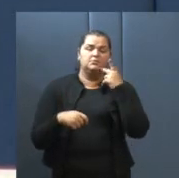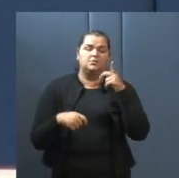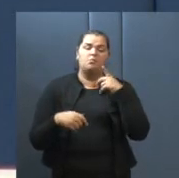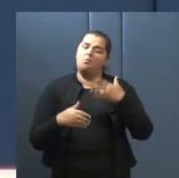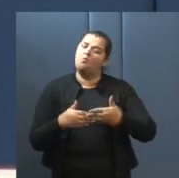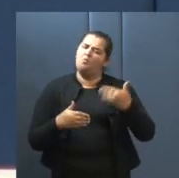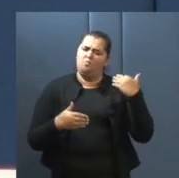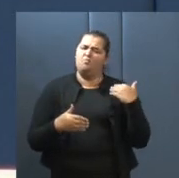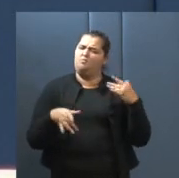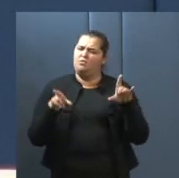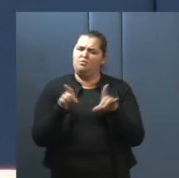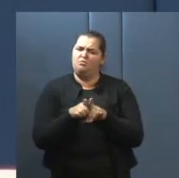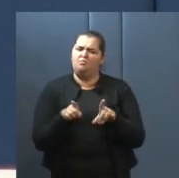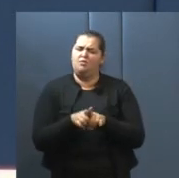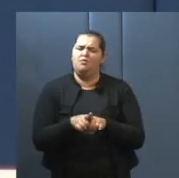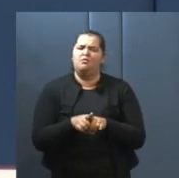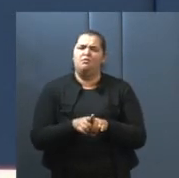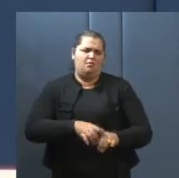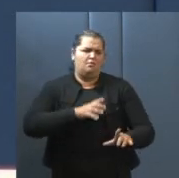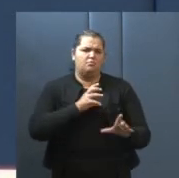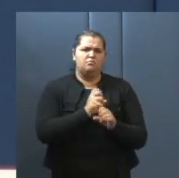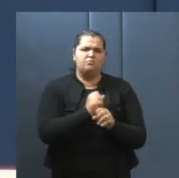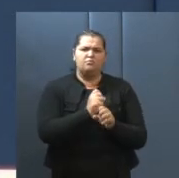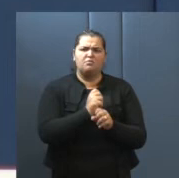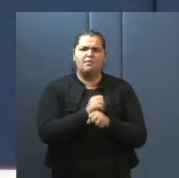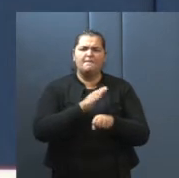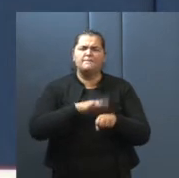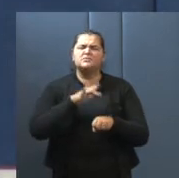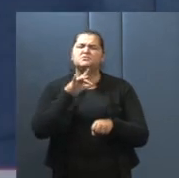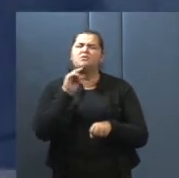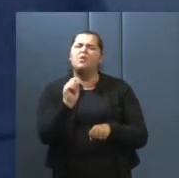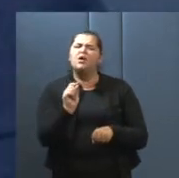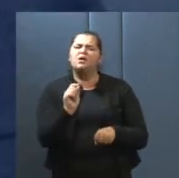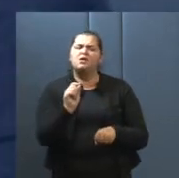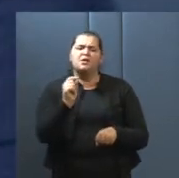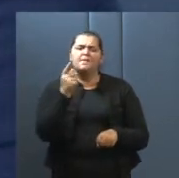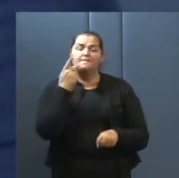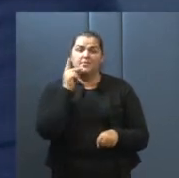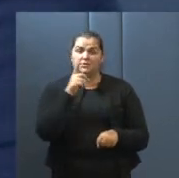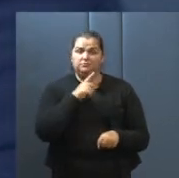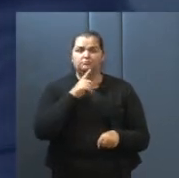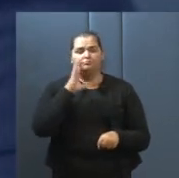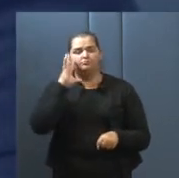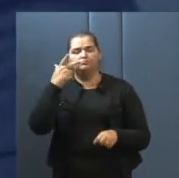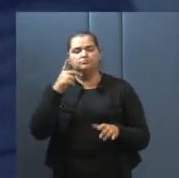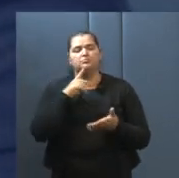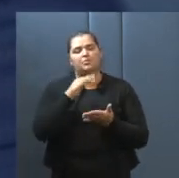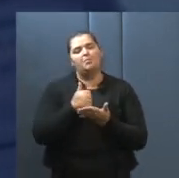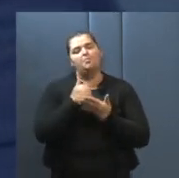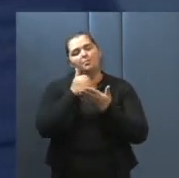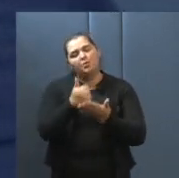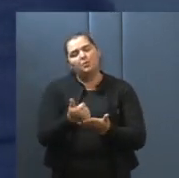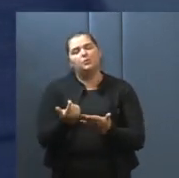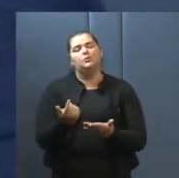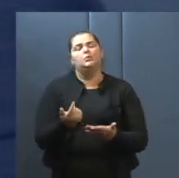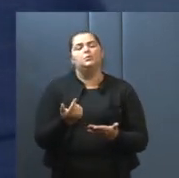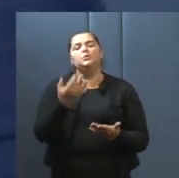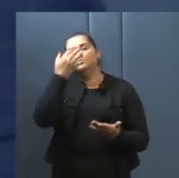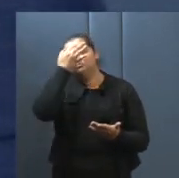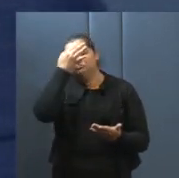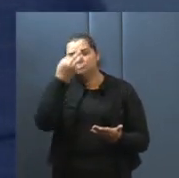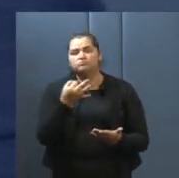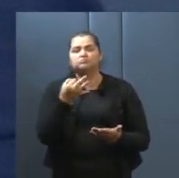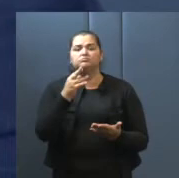de comércio, principalmente, poderem calcular de maneira mais adequada os eventuais programas de apoio, enfim, definir